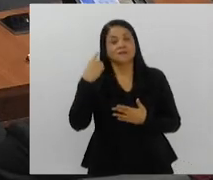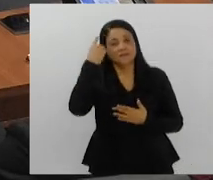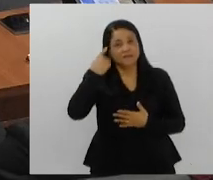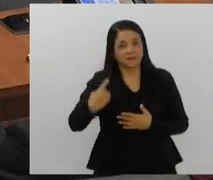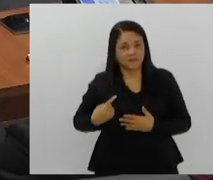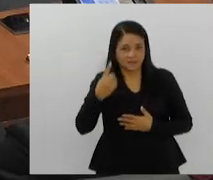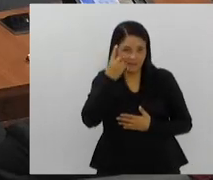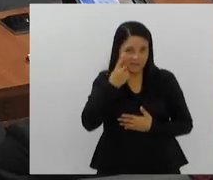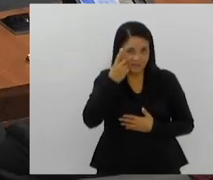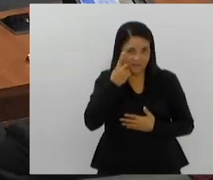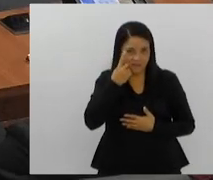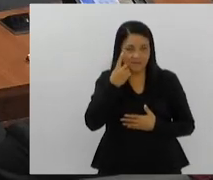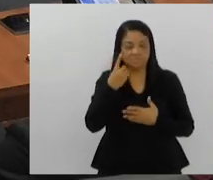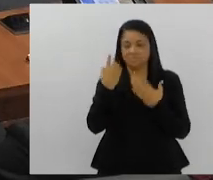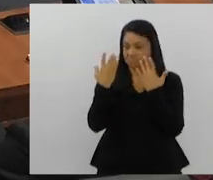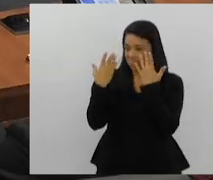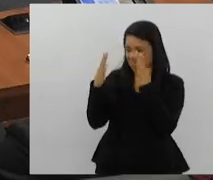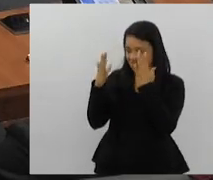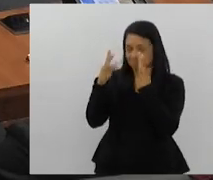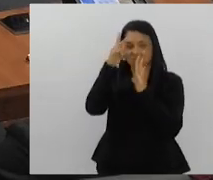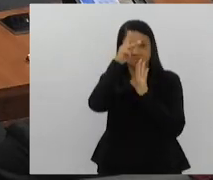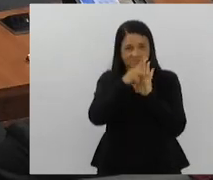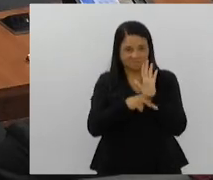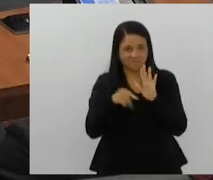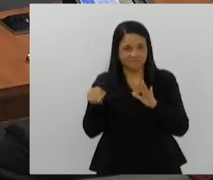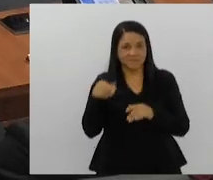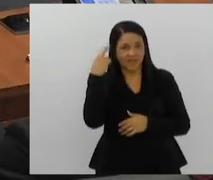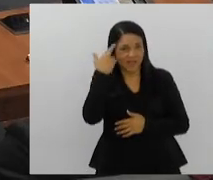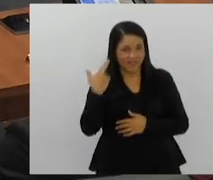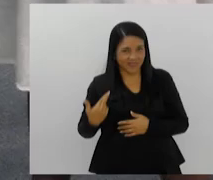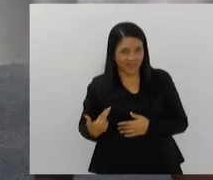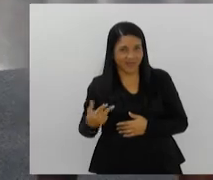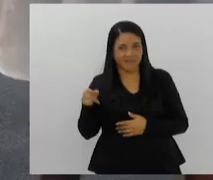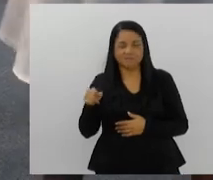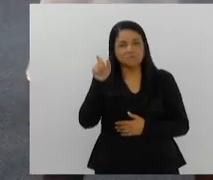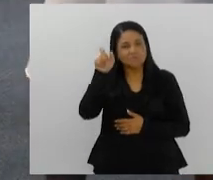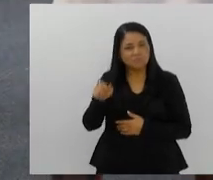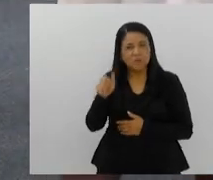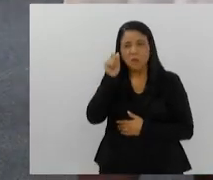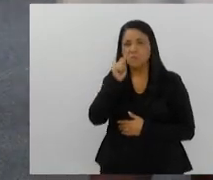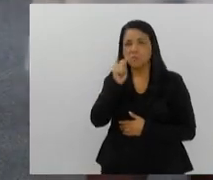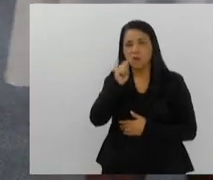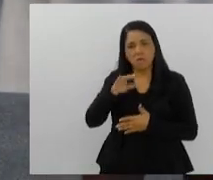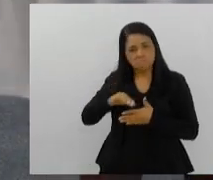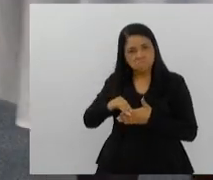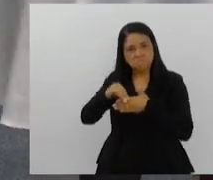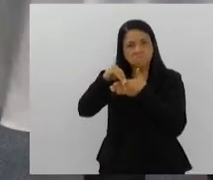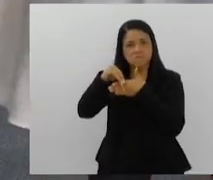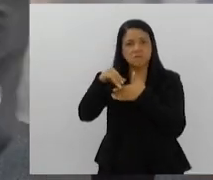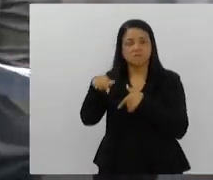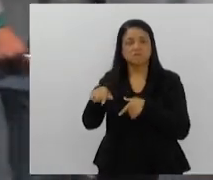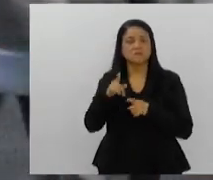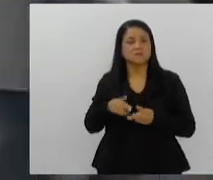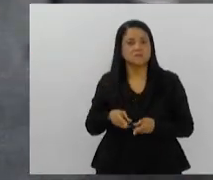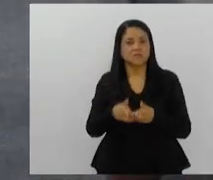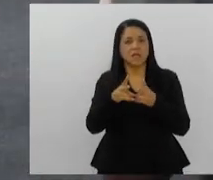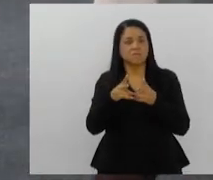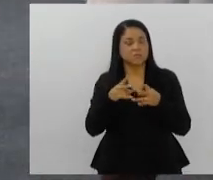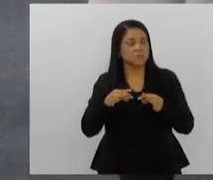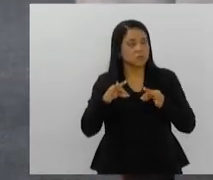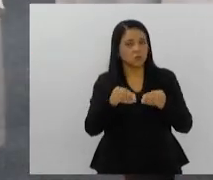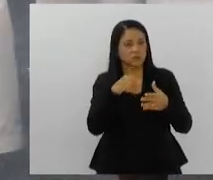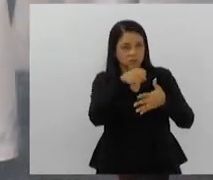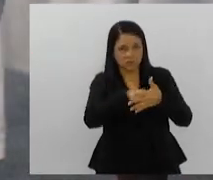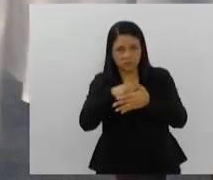para parabenizar a autora do projeto, Renata Souza, que sempre foi uma mulher que militou em defesa de todas as mulheridades,